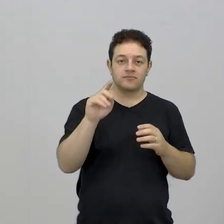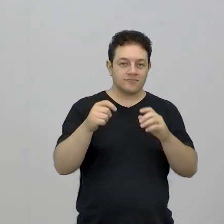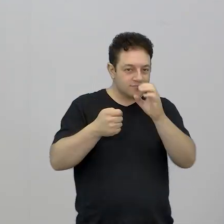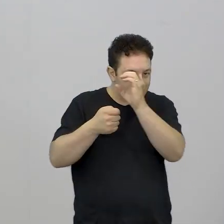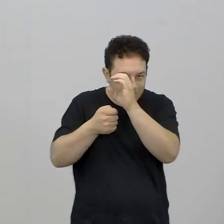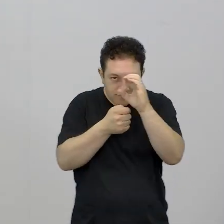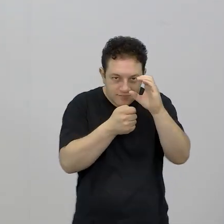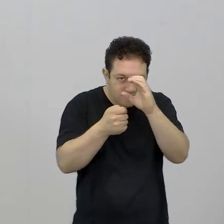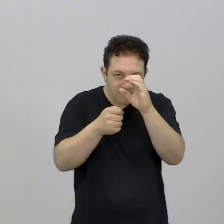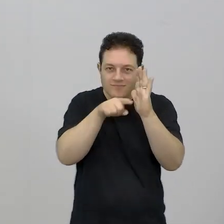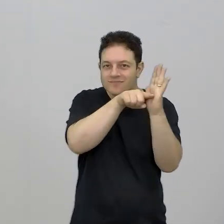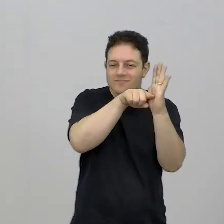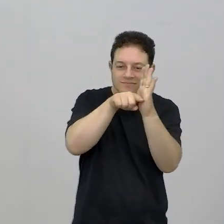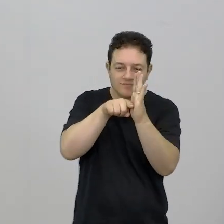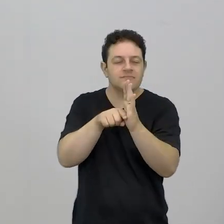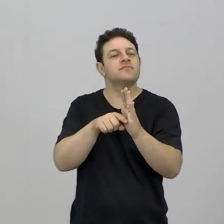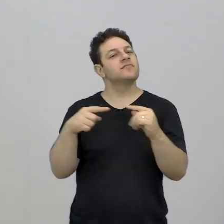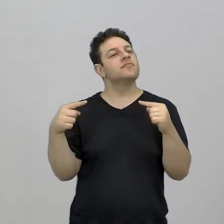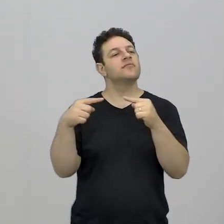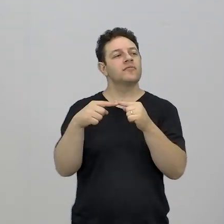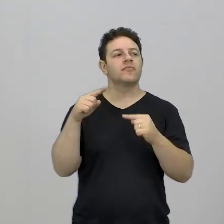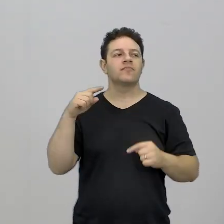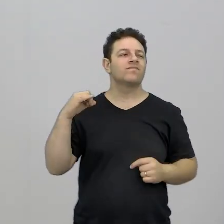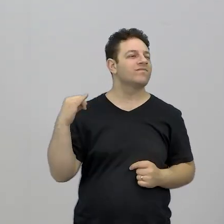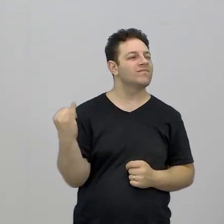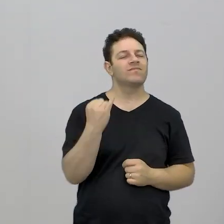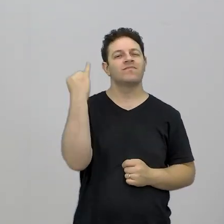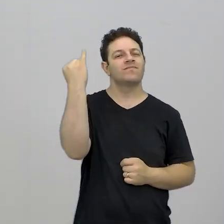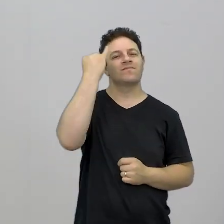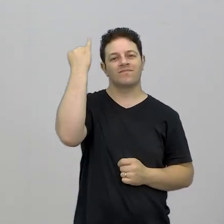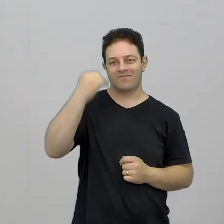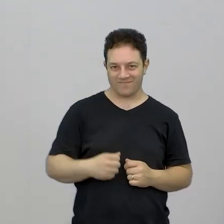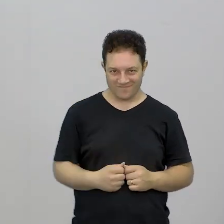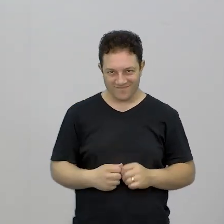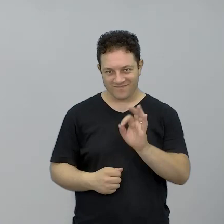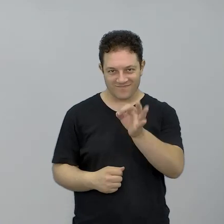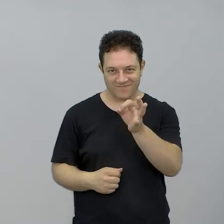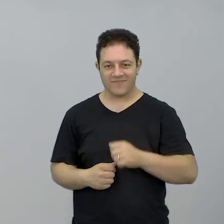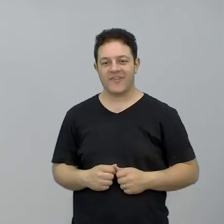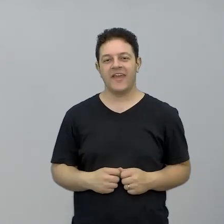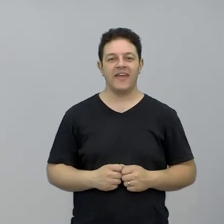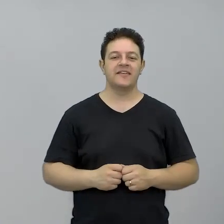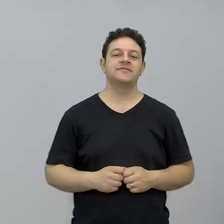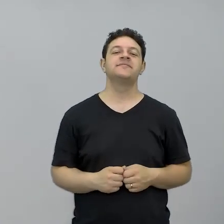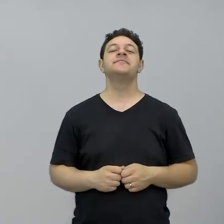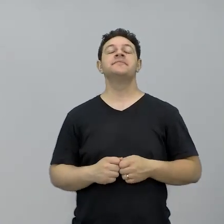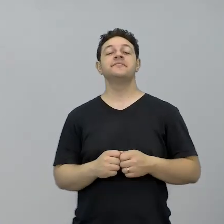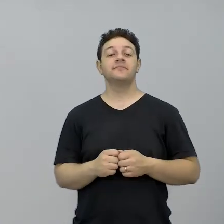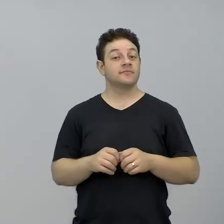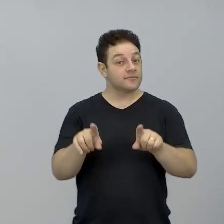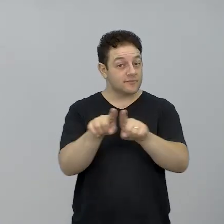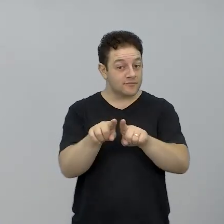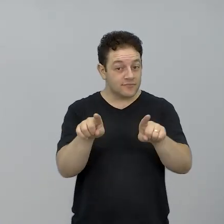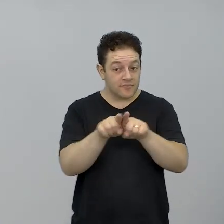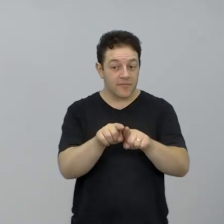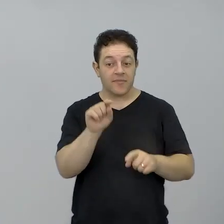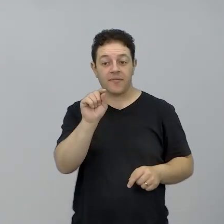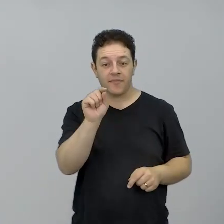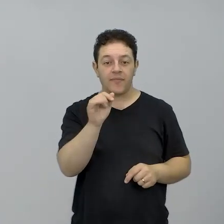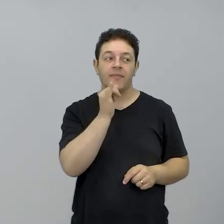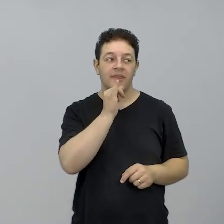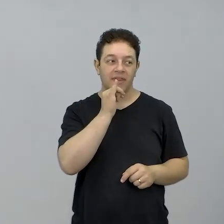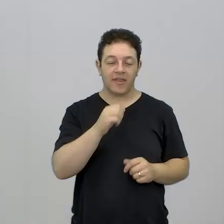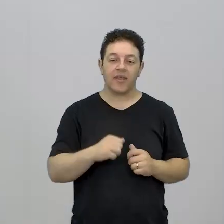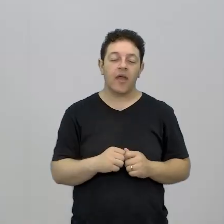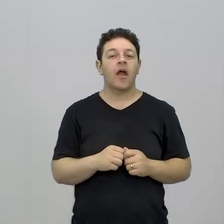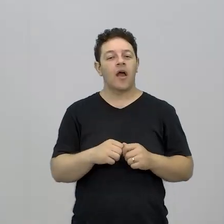investigação científica, para nós é um eixo muito importante, né? Exatamente. Inclusive, né, não só